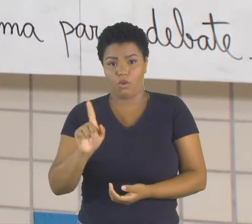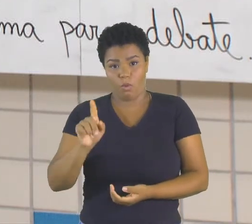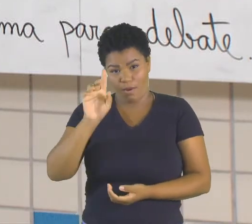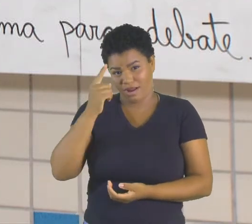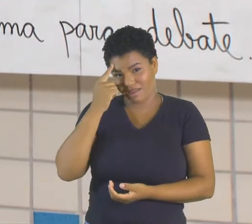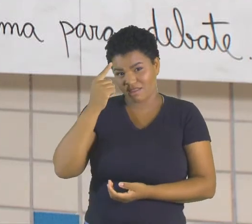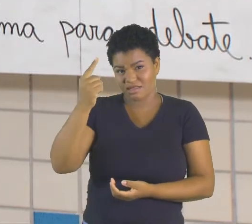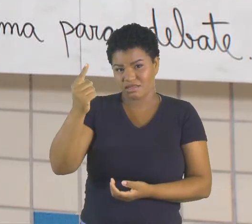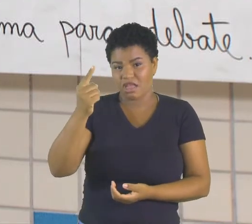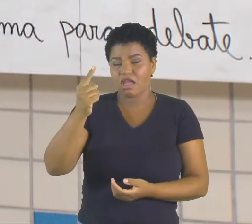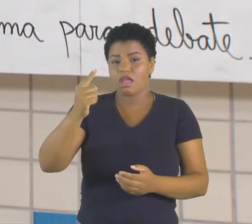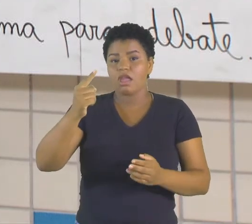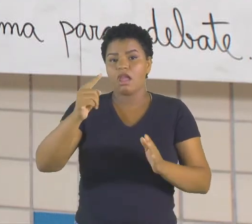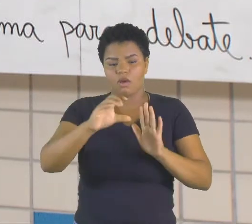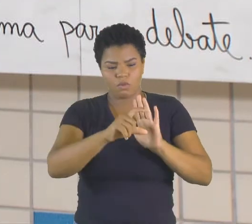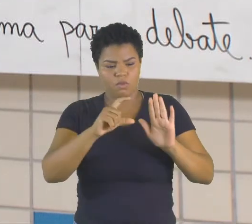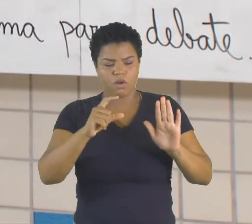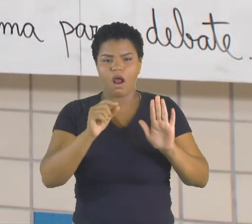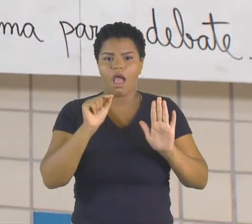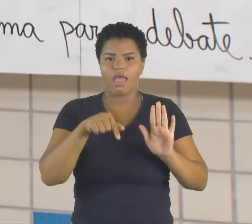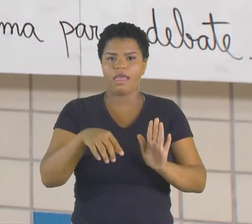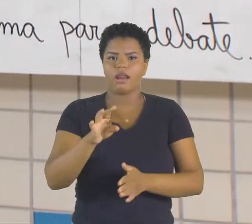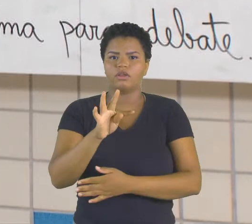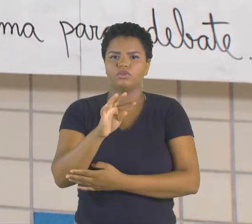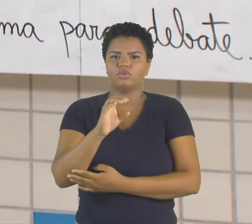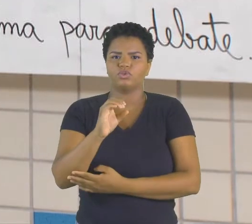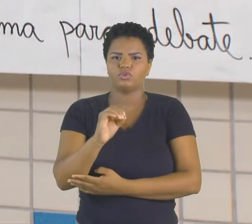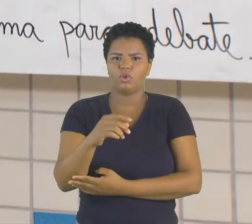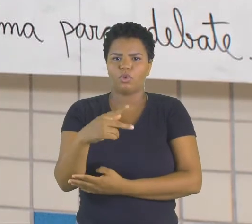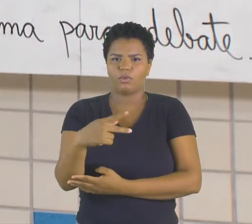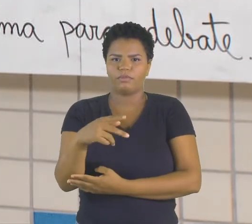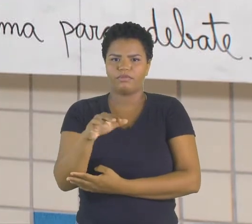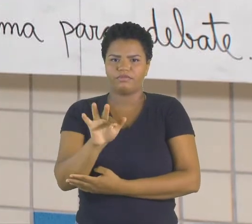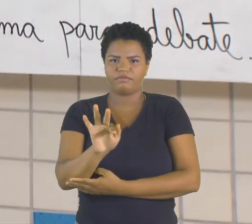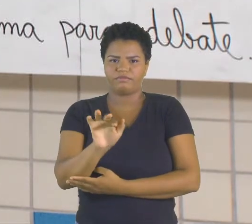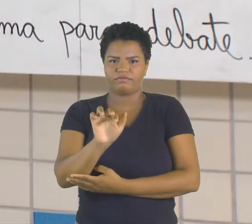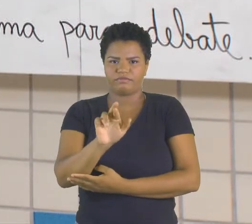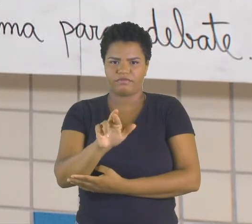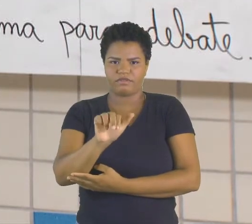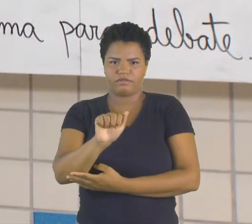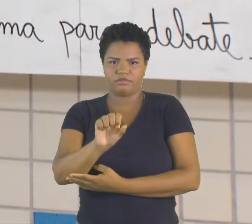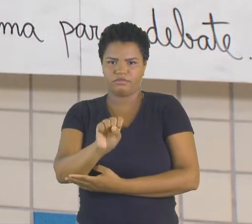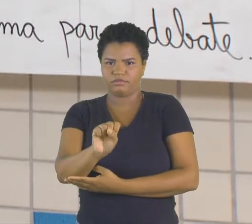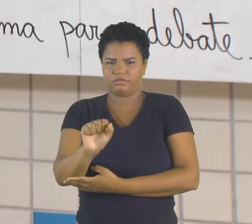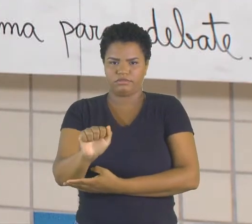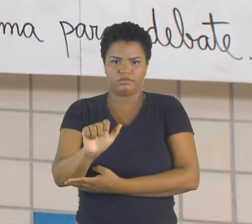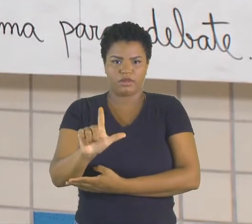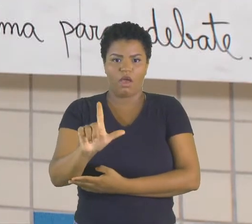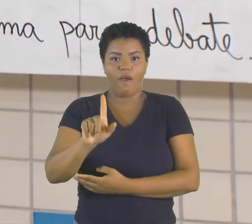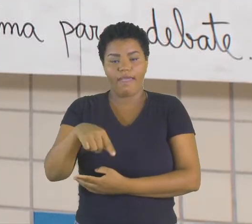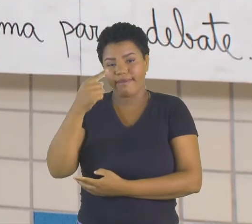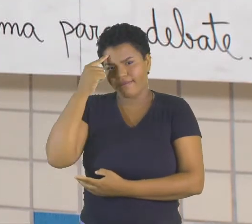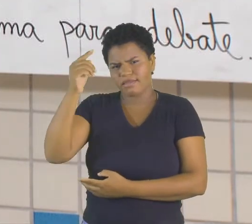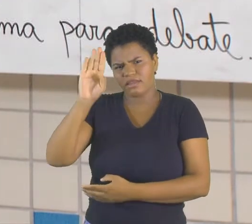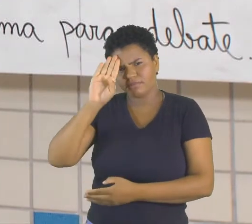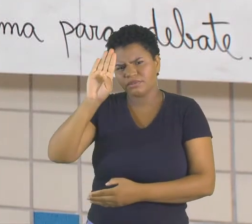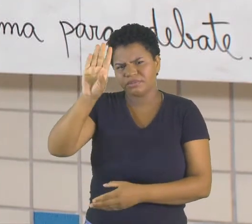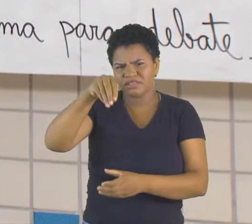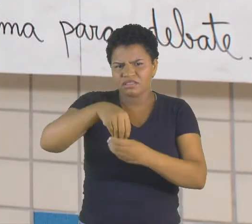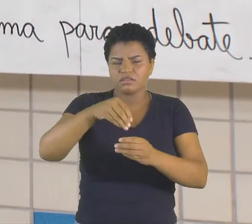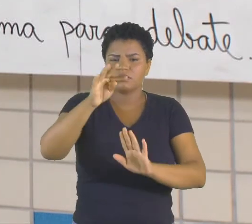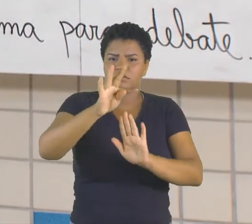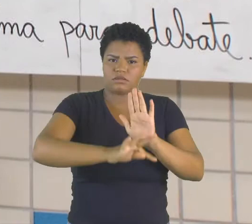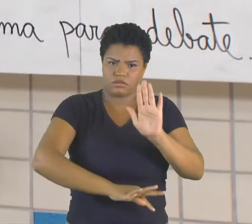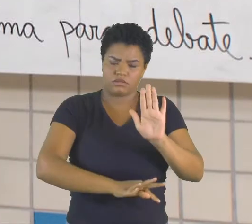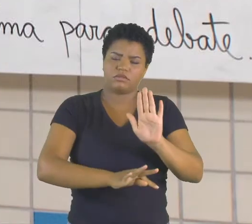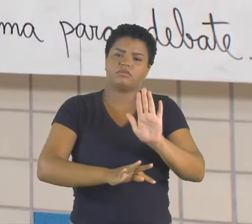núcleo que a gente chama de tópico frasal. O tópico frasal é a ideia central ali do texto, né? No caso, nós